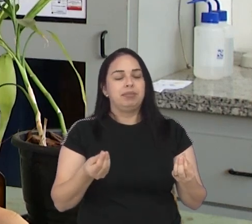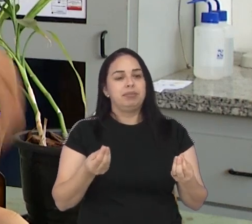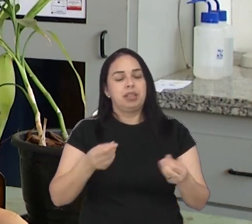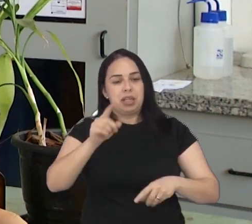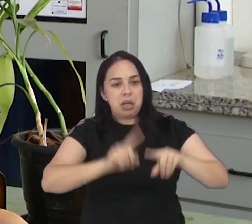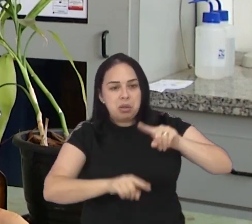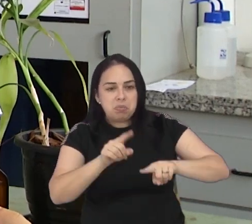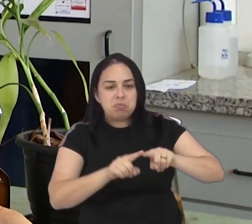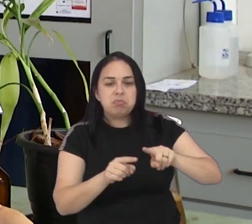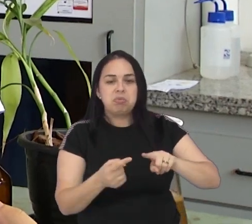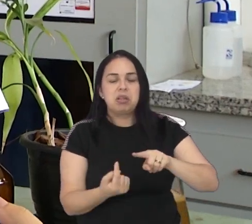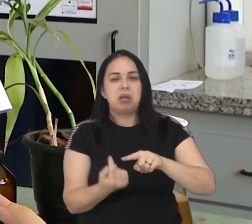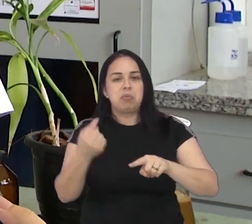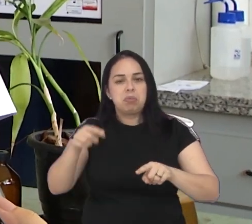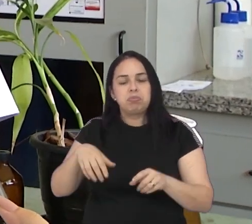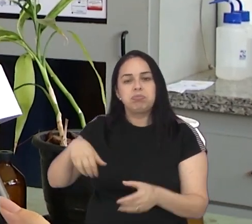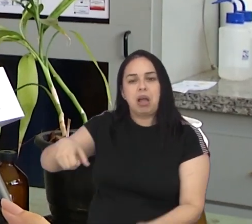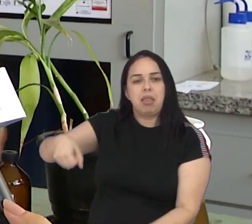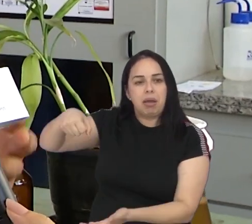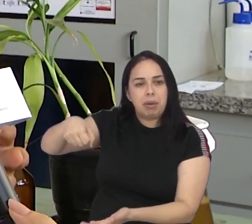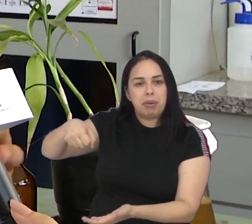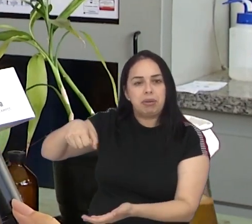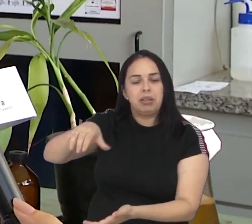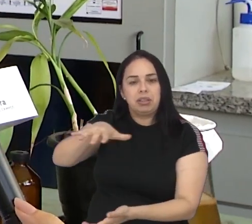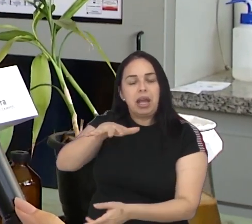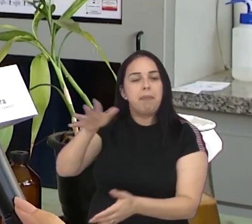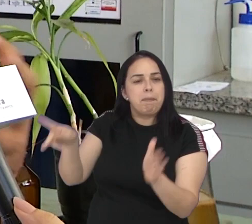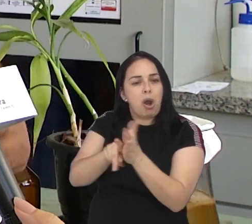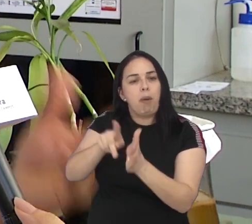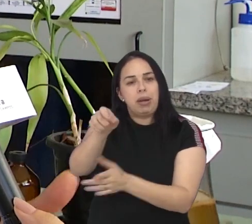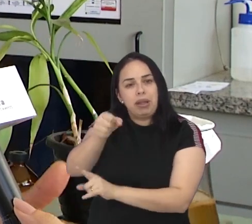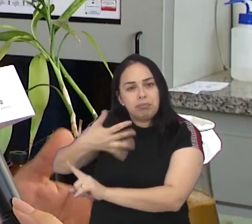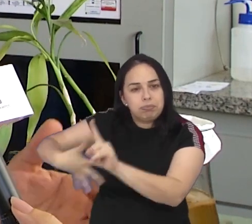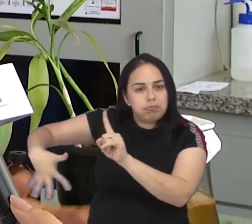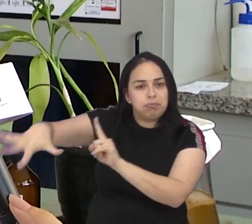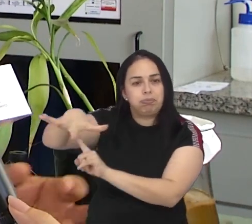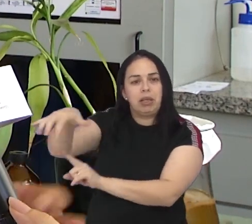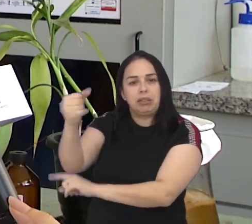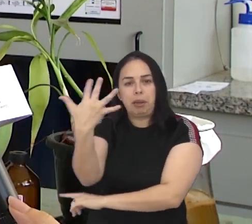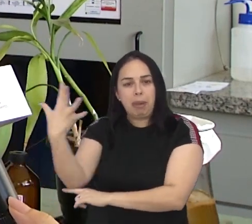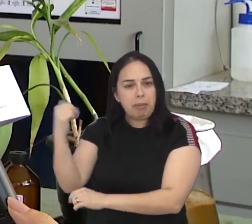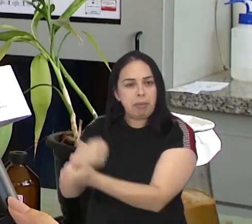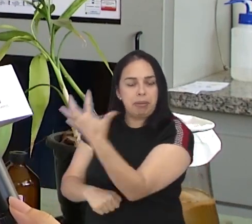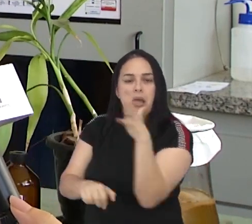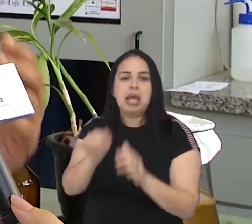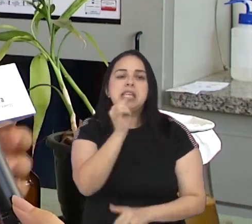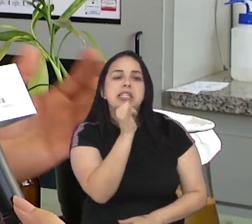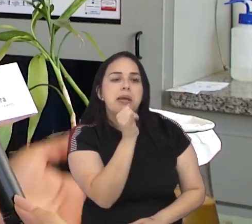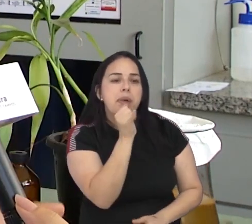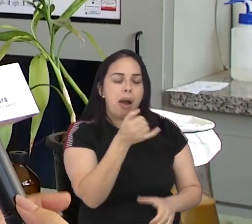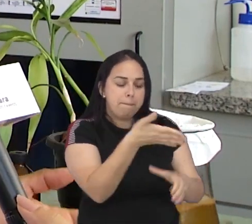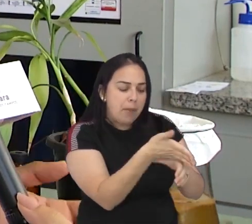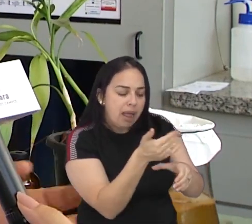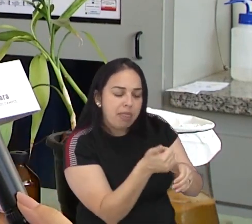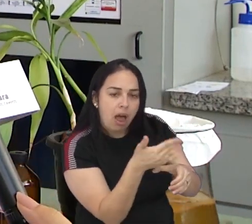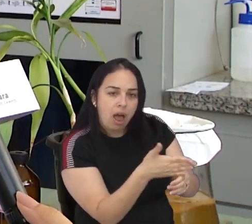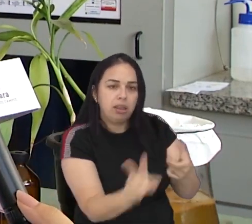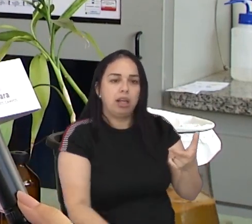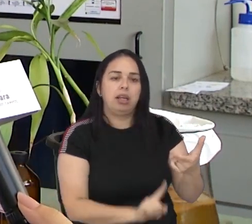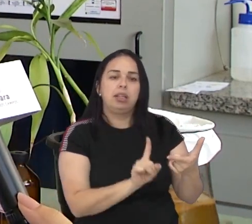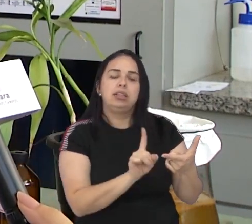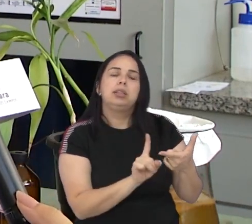oriundo de biomassa, né? São massa que é do reino vegetal, né? Então a gente, por exemplo, a